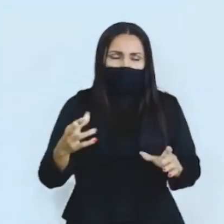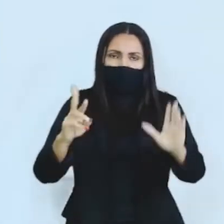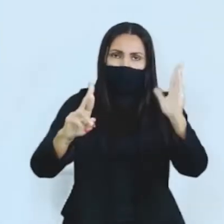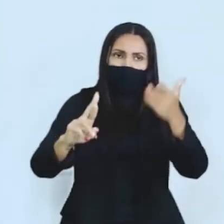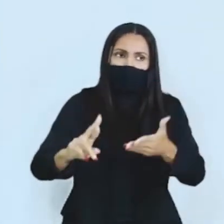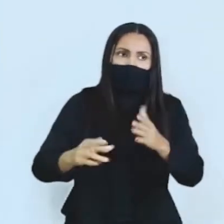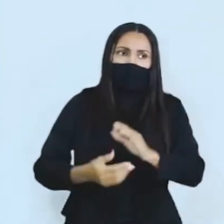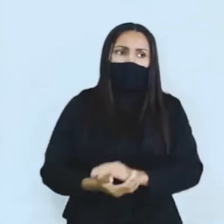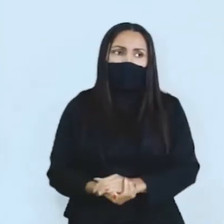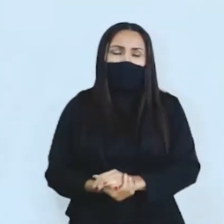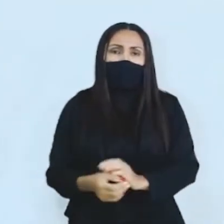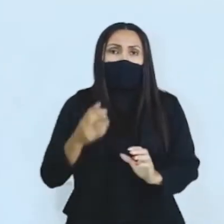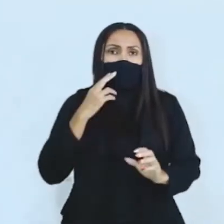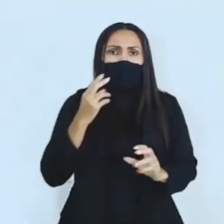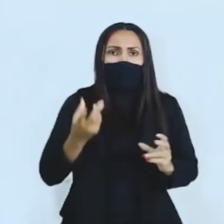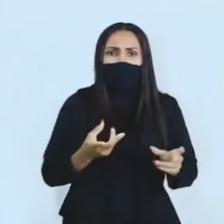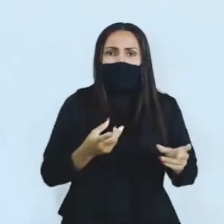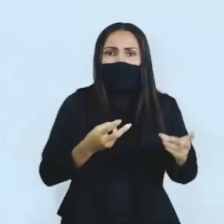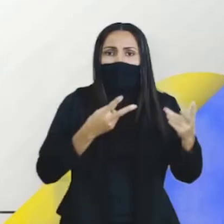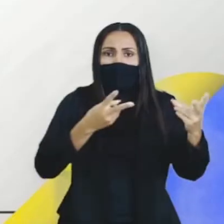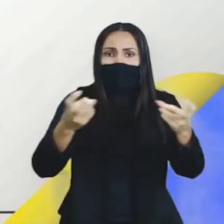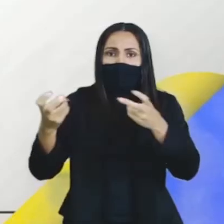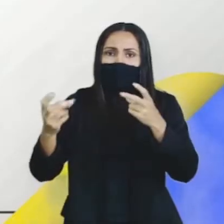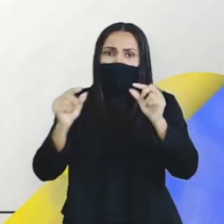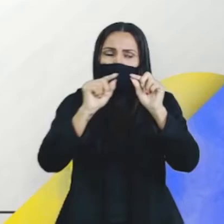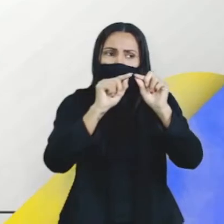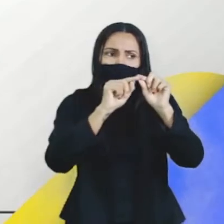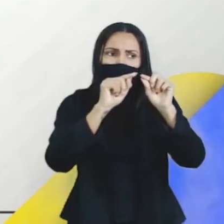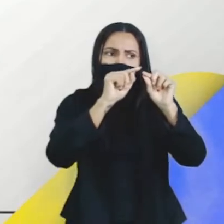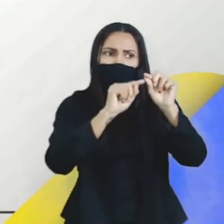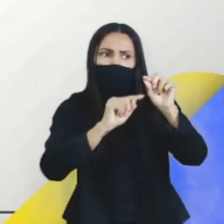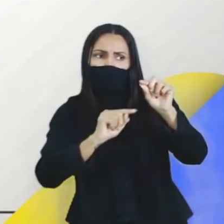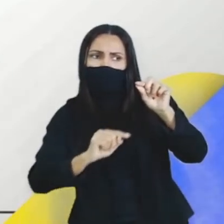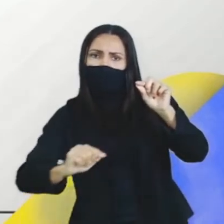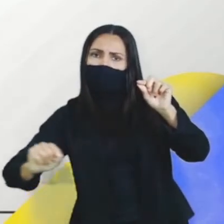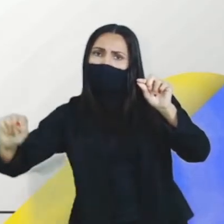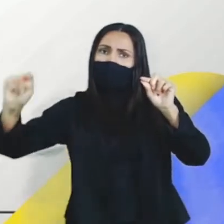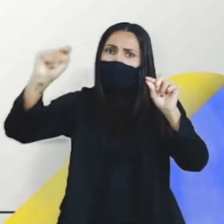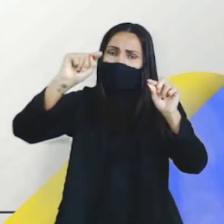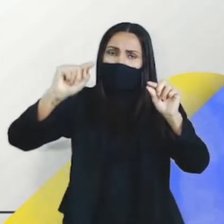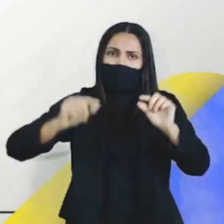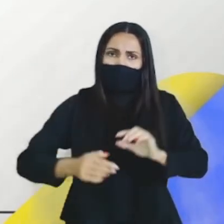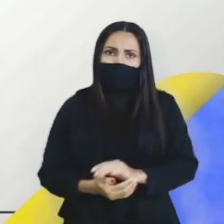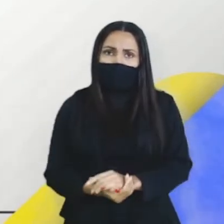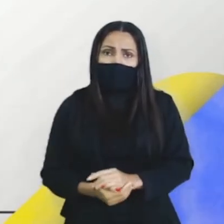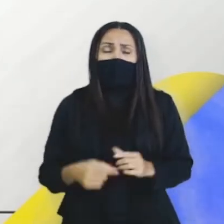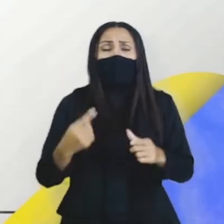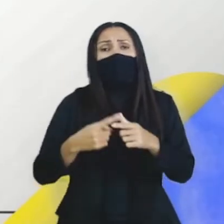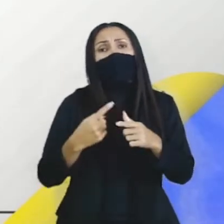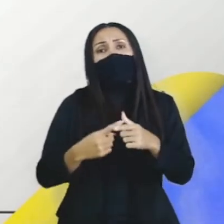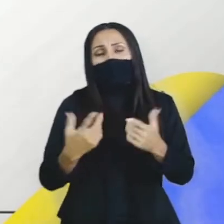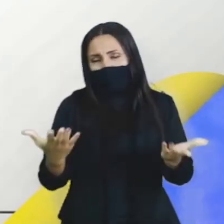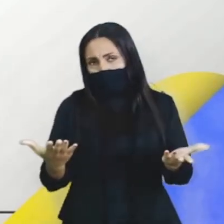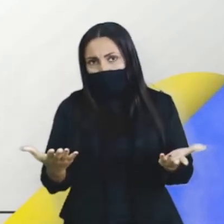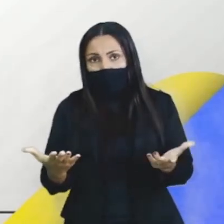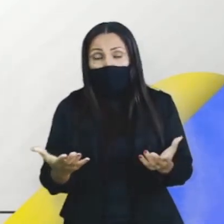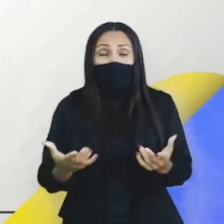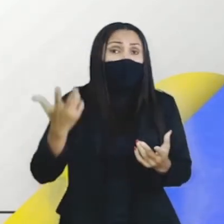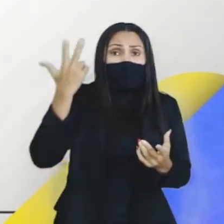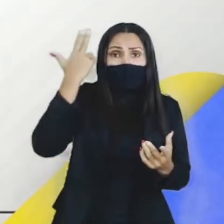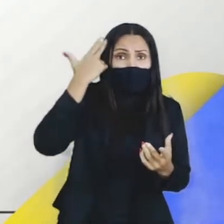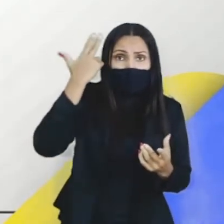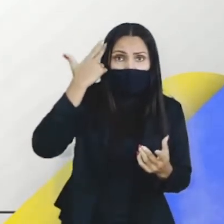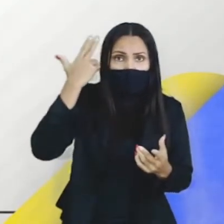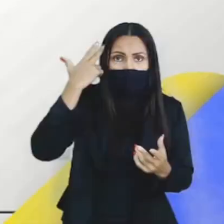o aparecimento, né, das circunferências, a projeção de uma circunferência. Por que eu estou dizendo isso? Porque